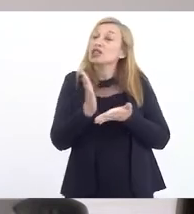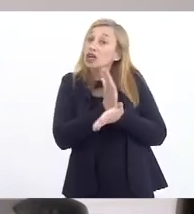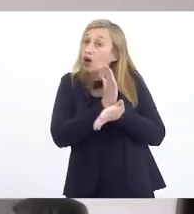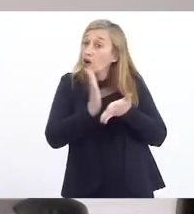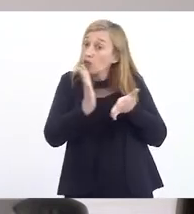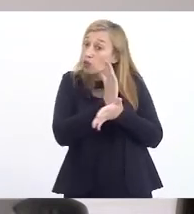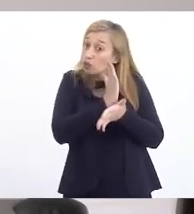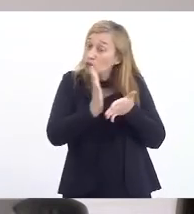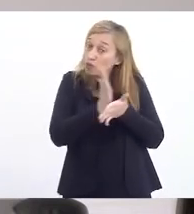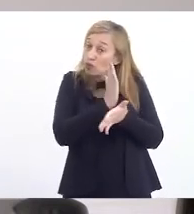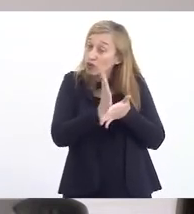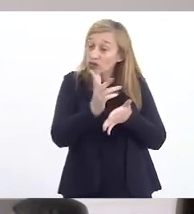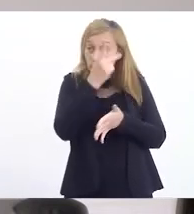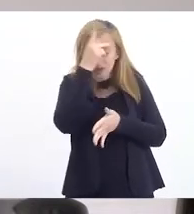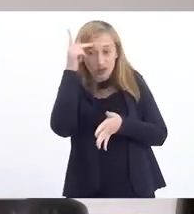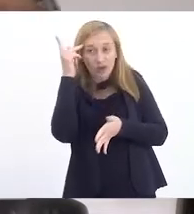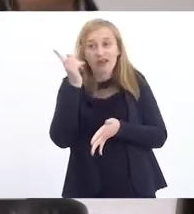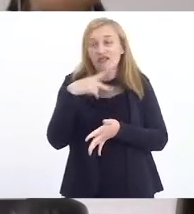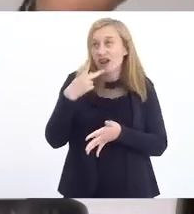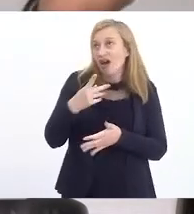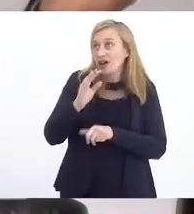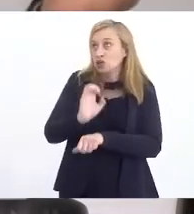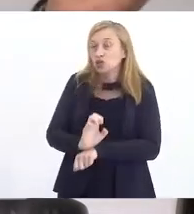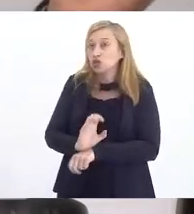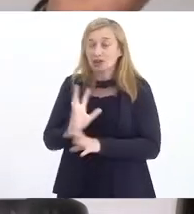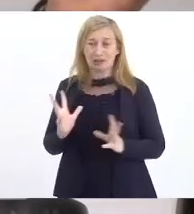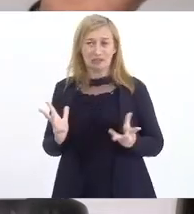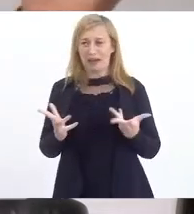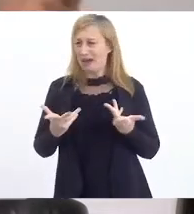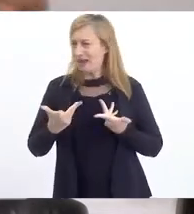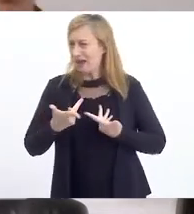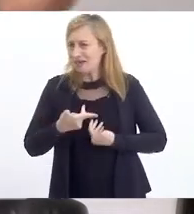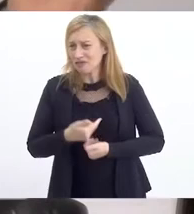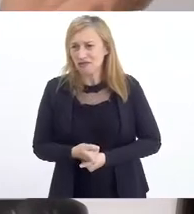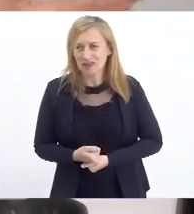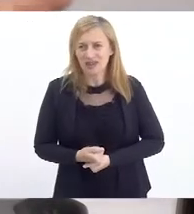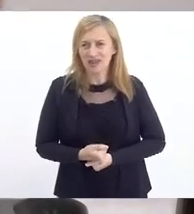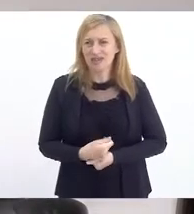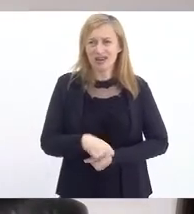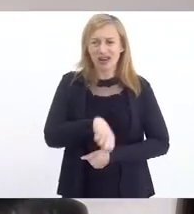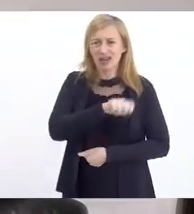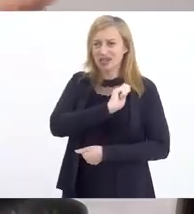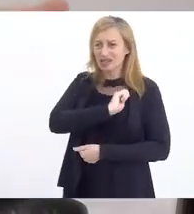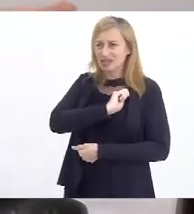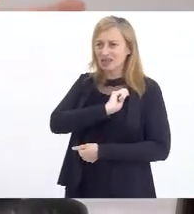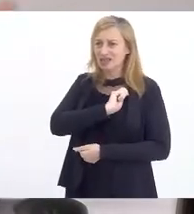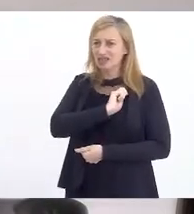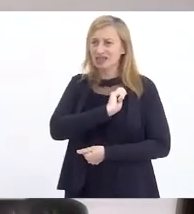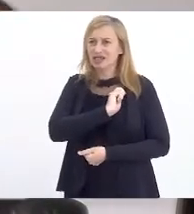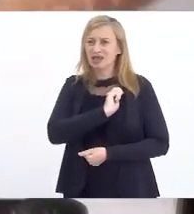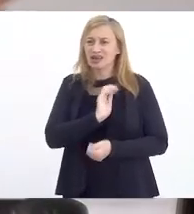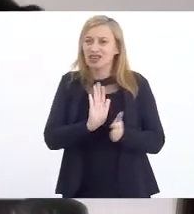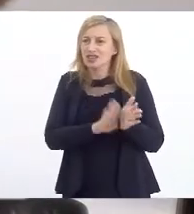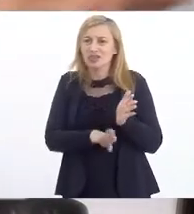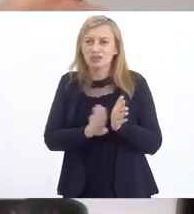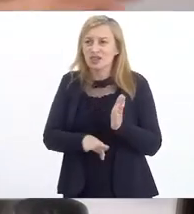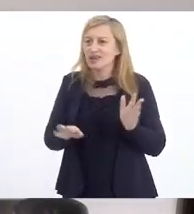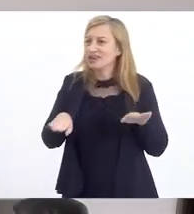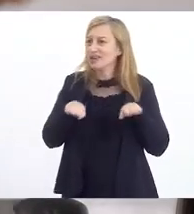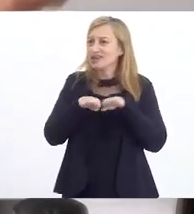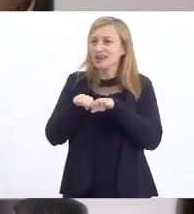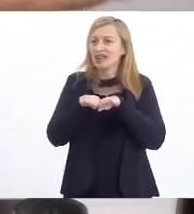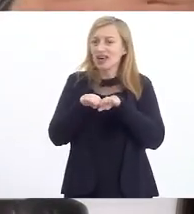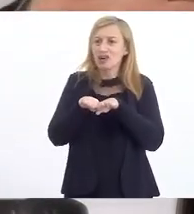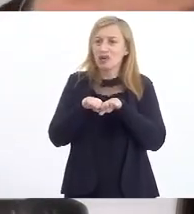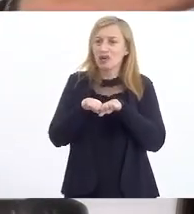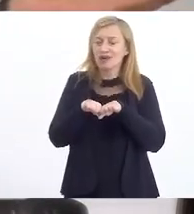em algumas bocas, dizer que o Estado está uma maravilha, porque a receita e a despesa empatou. Empatou porque não está pagando